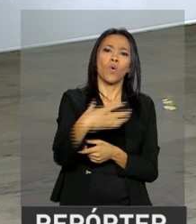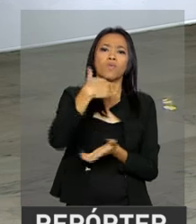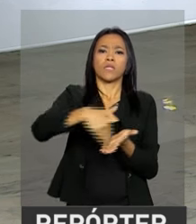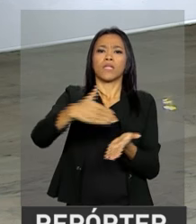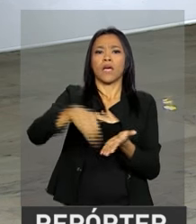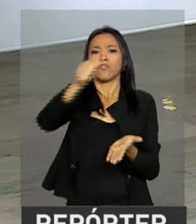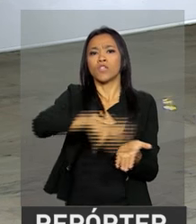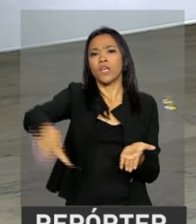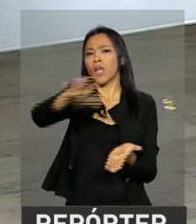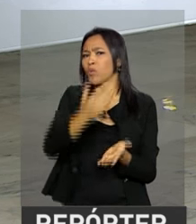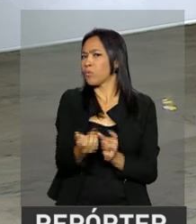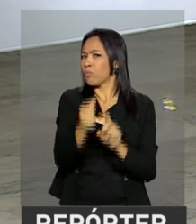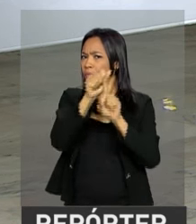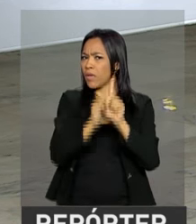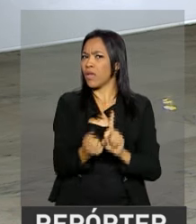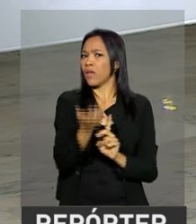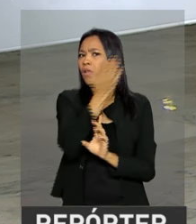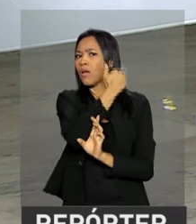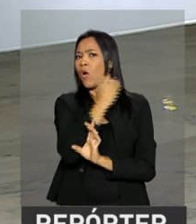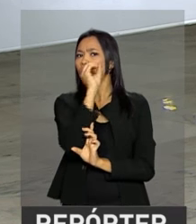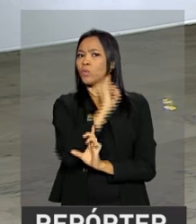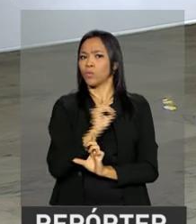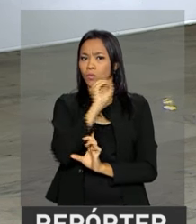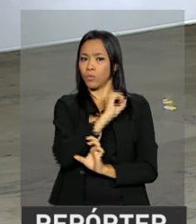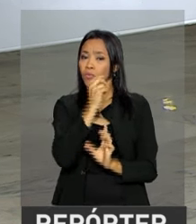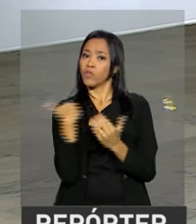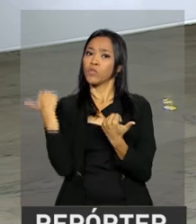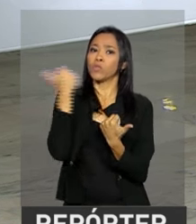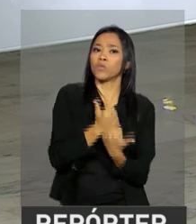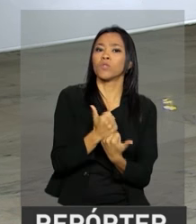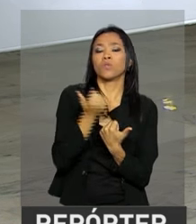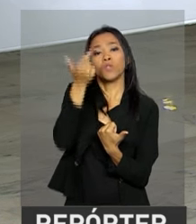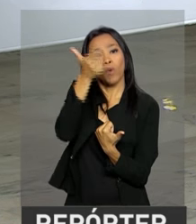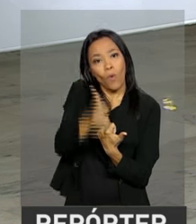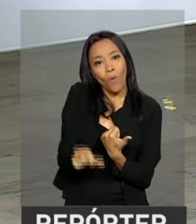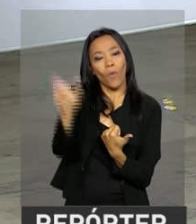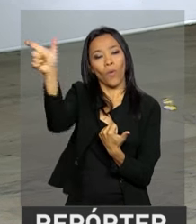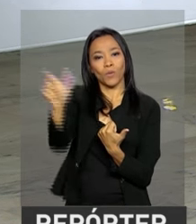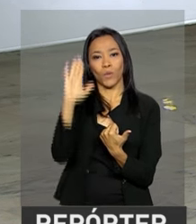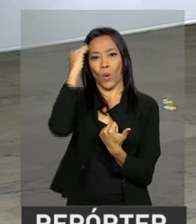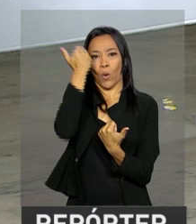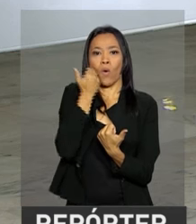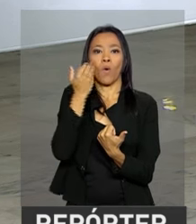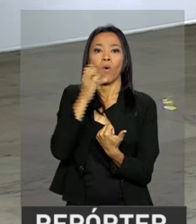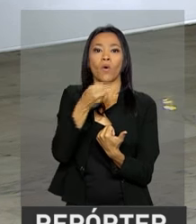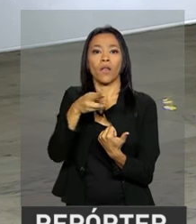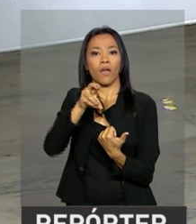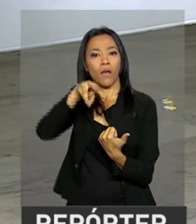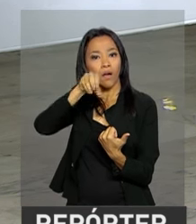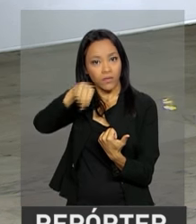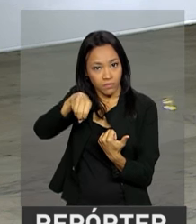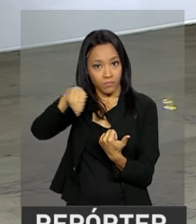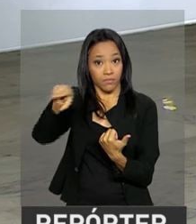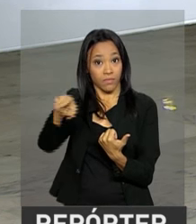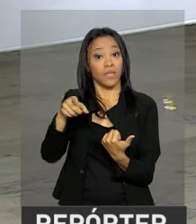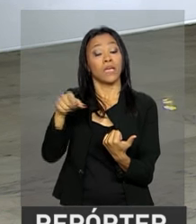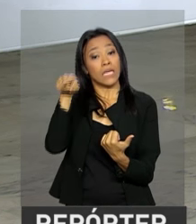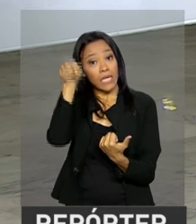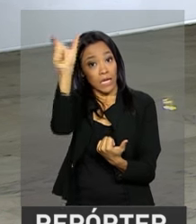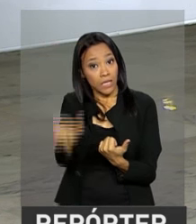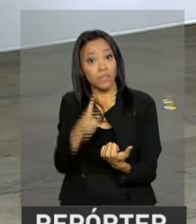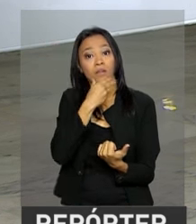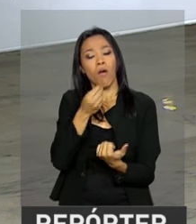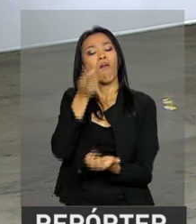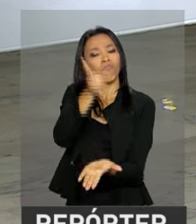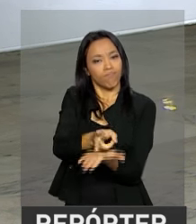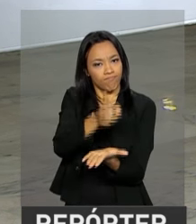do ano passado para substituir o coreano Bank Moon que ficou na organização até dezembro de 2016 e que Antônio Guterres